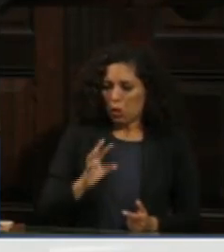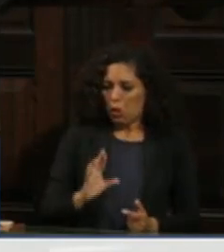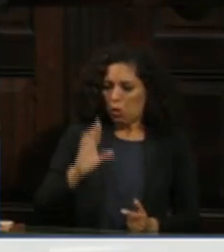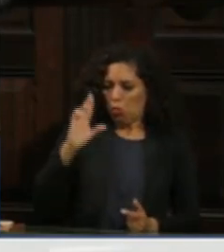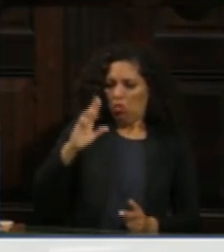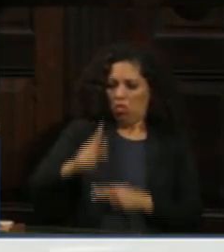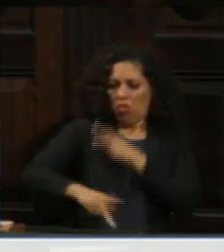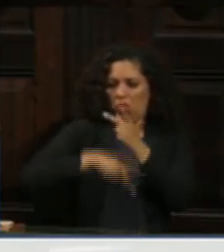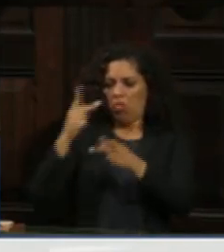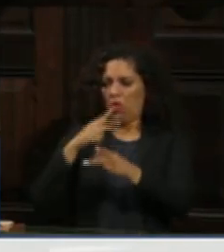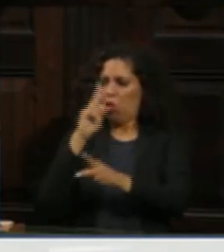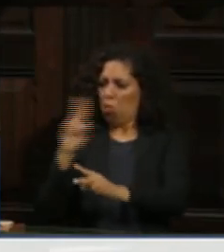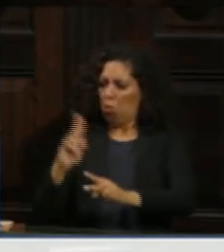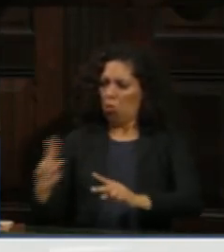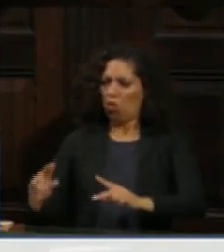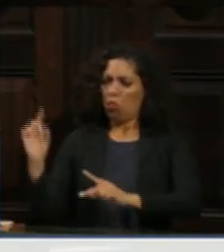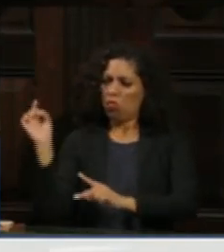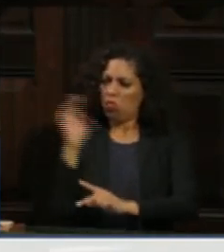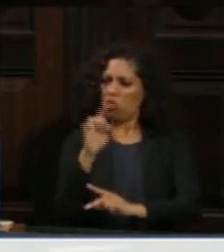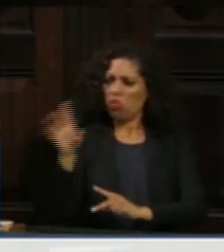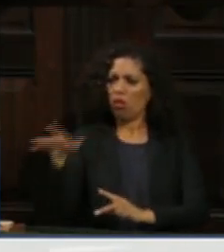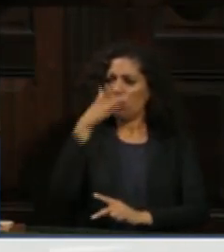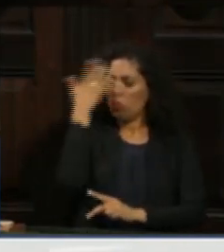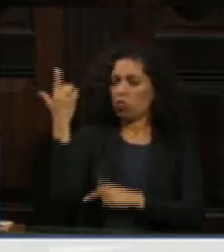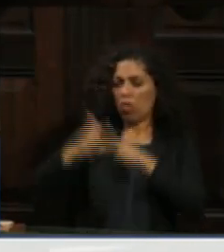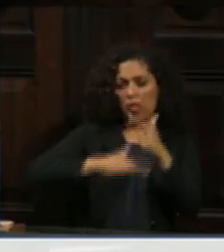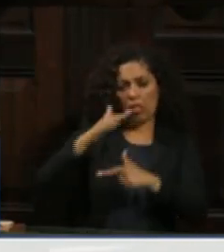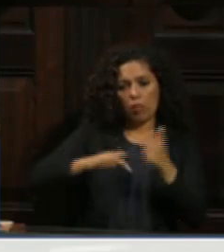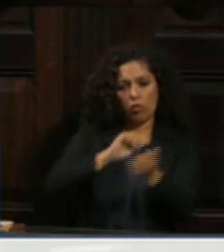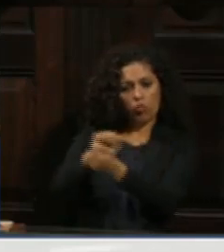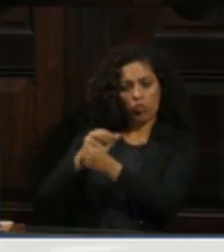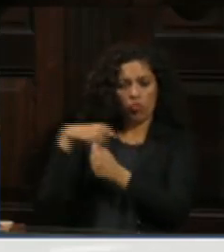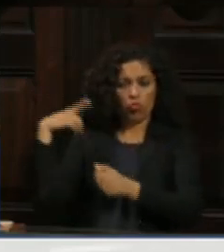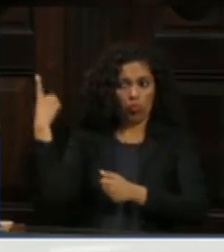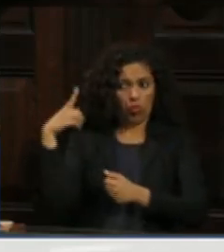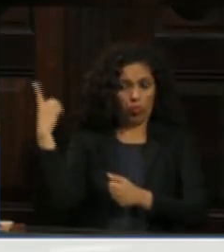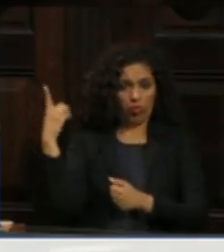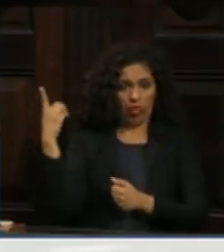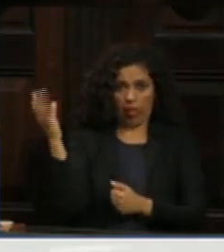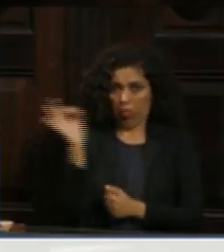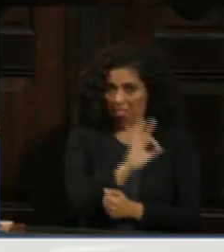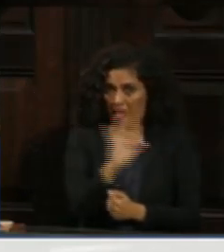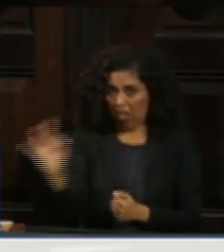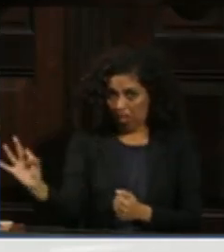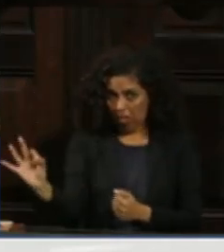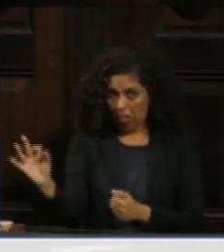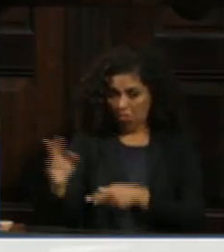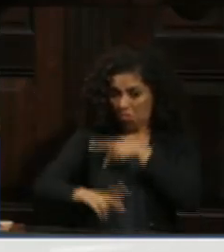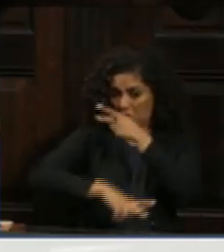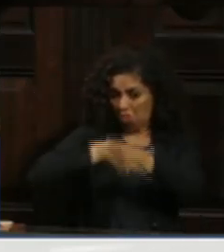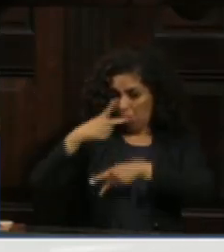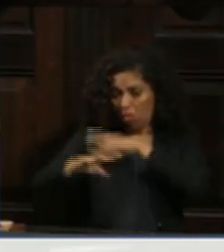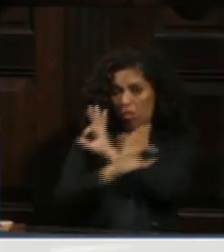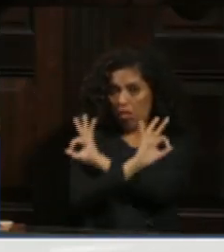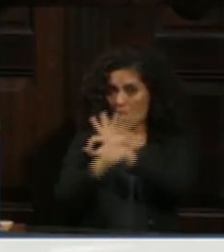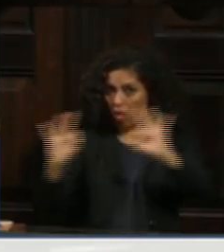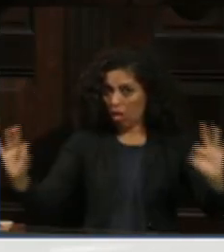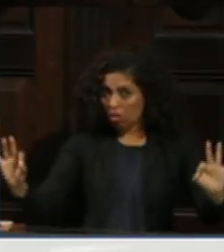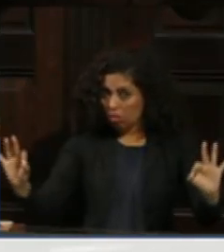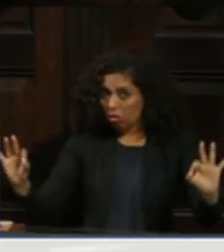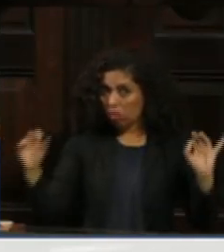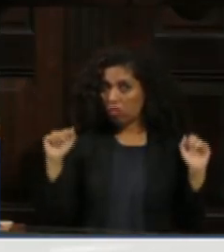nenhuma, de enfrentar uma situação dessas. Não há nenhuma